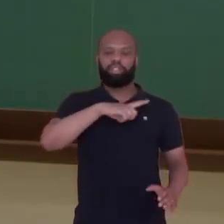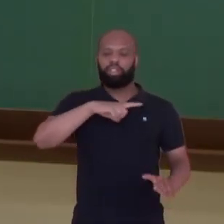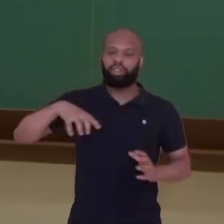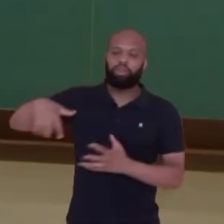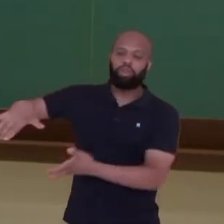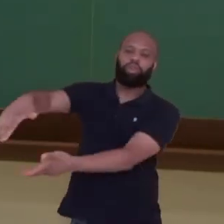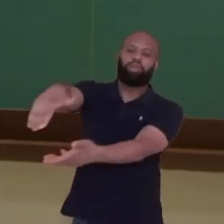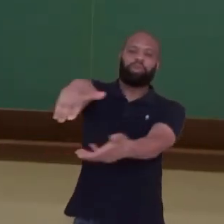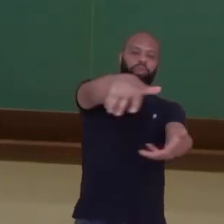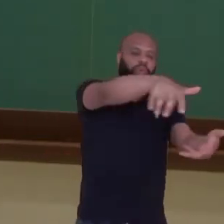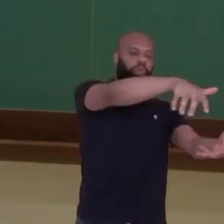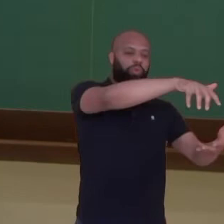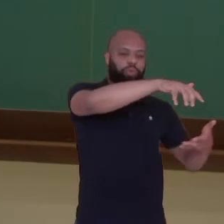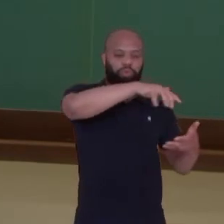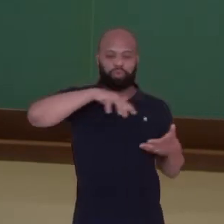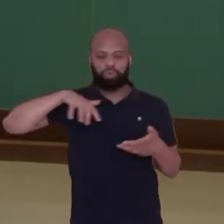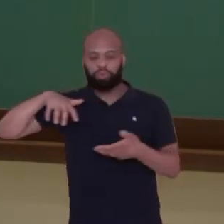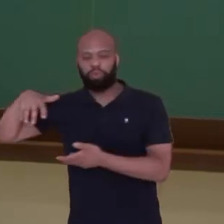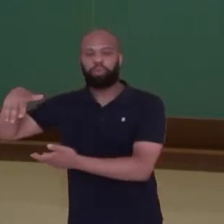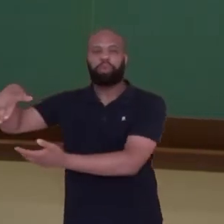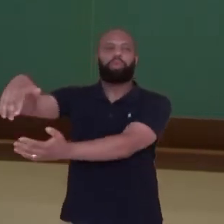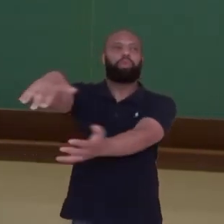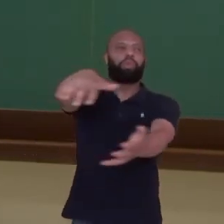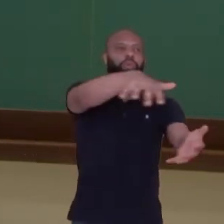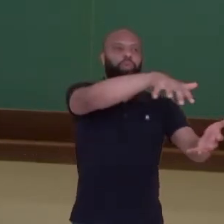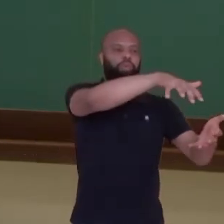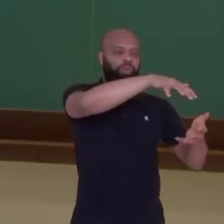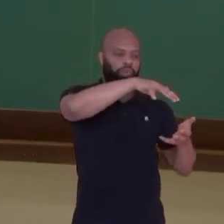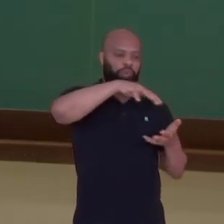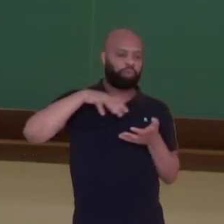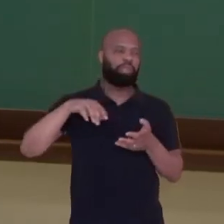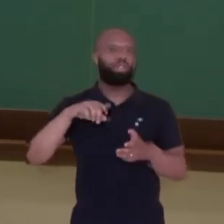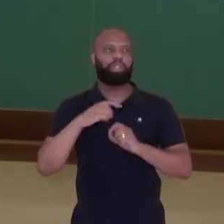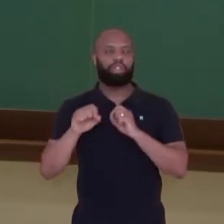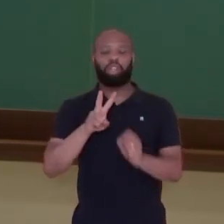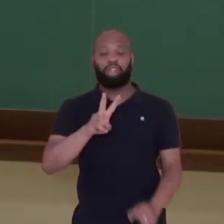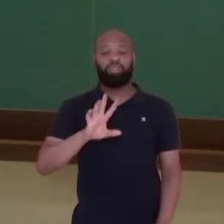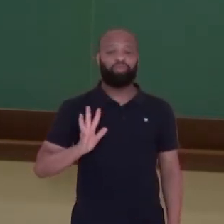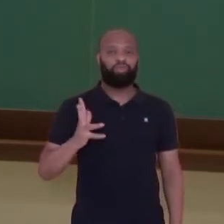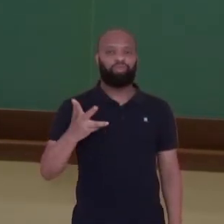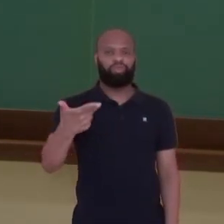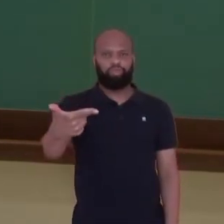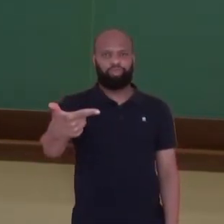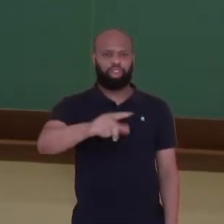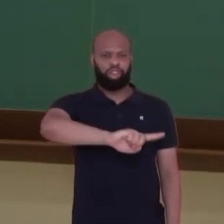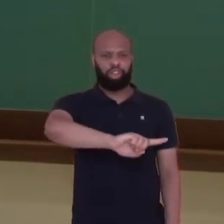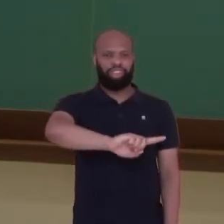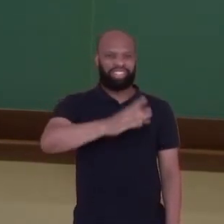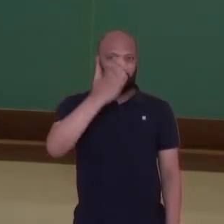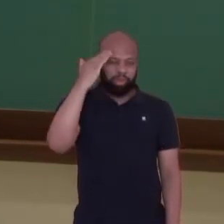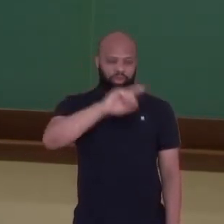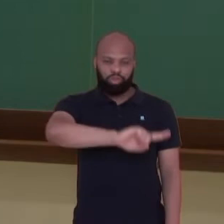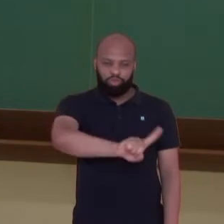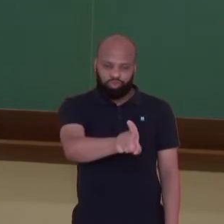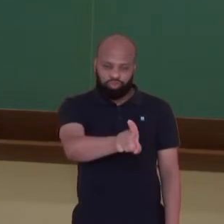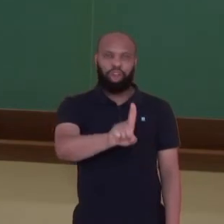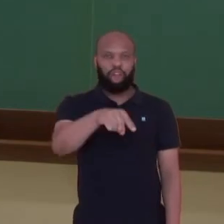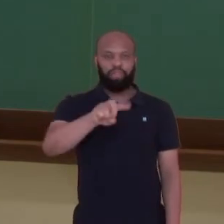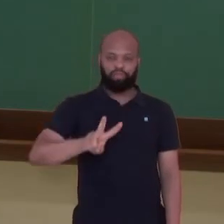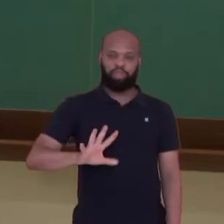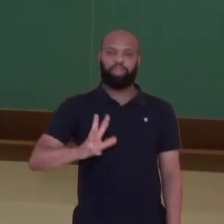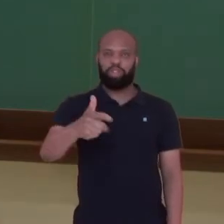o movimento em torno do Sol, ele tem uma velocidade. Essa velocidade média é